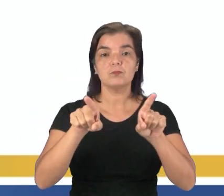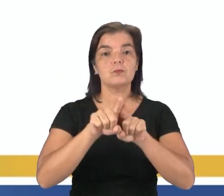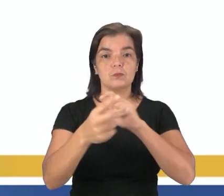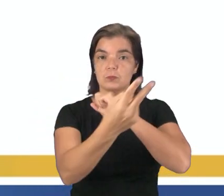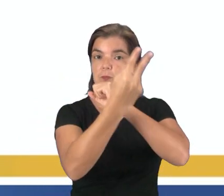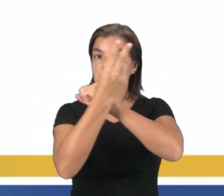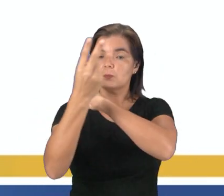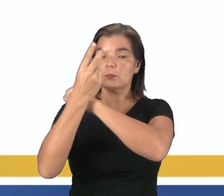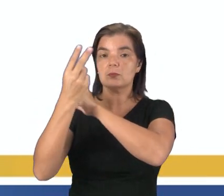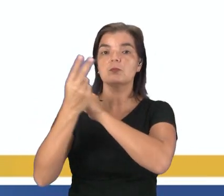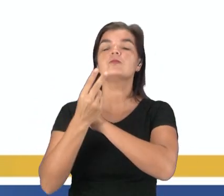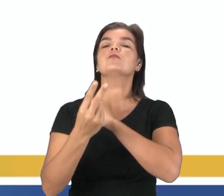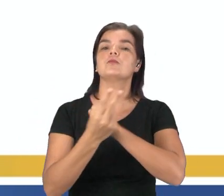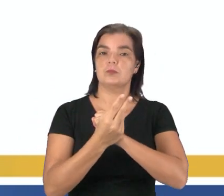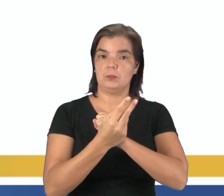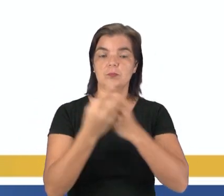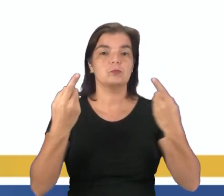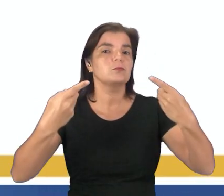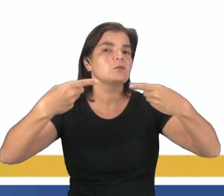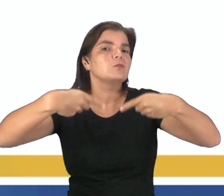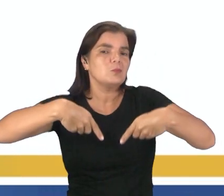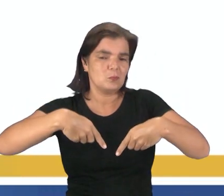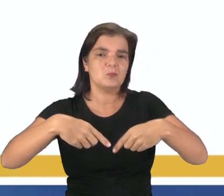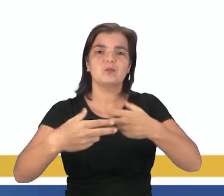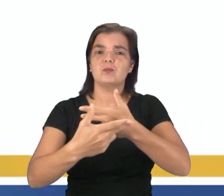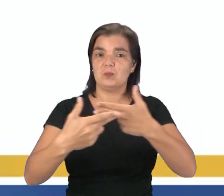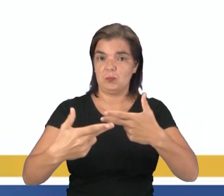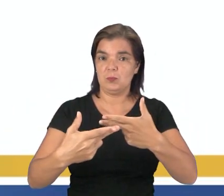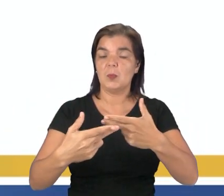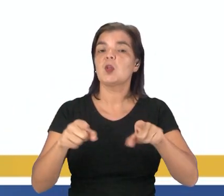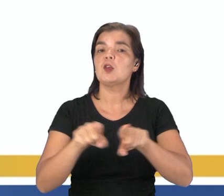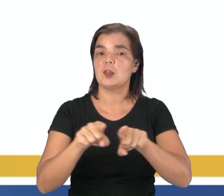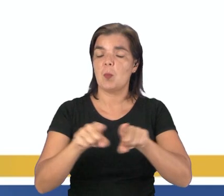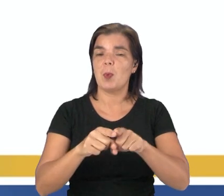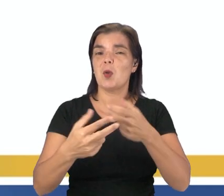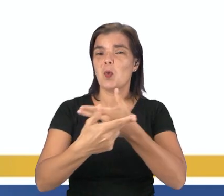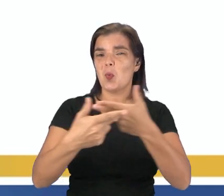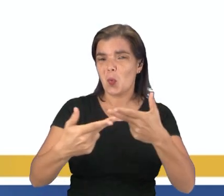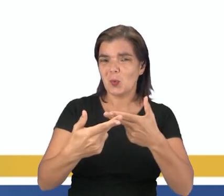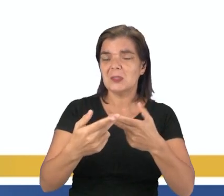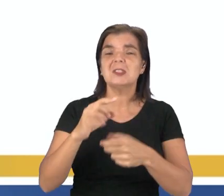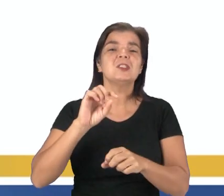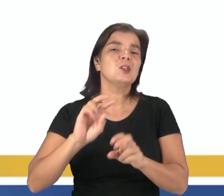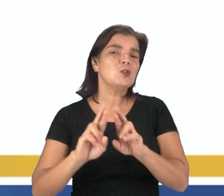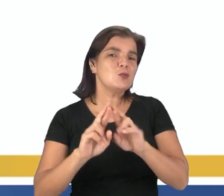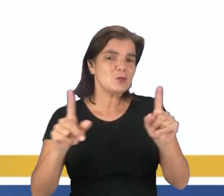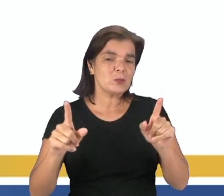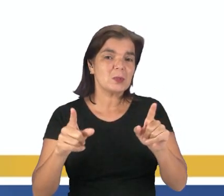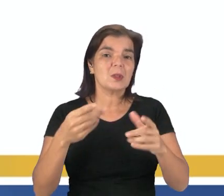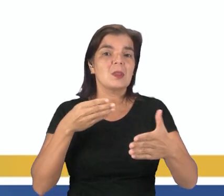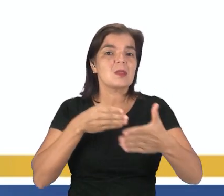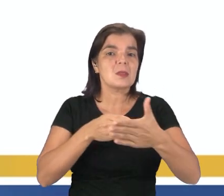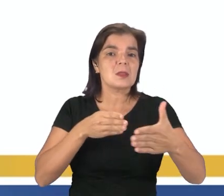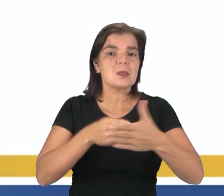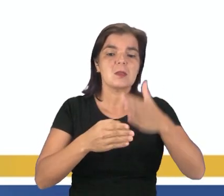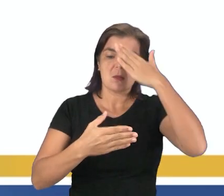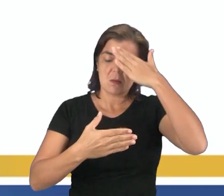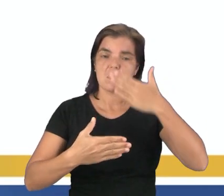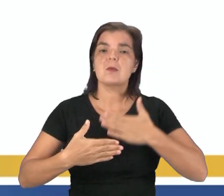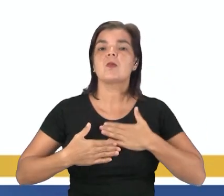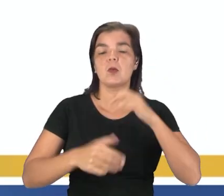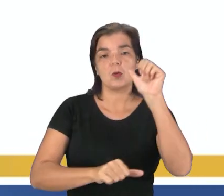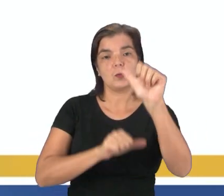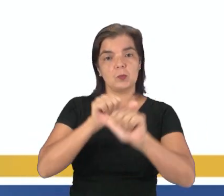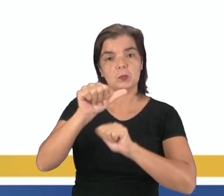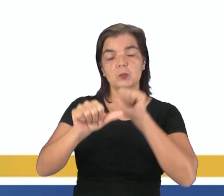defesa, né? Defesa contra infecções e corpos estranhos, que é tudo aquilo que tentar invadir o nosso corpo e tentar